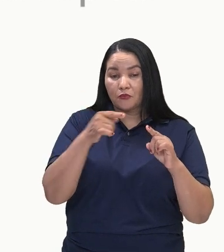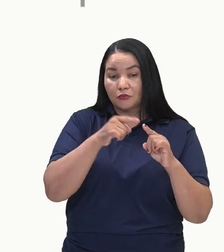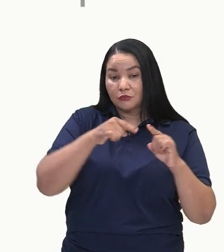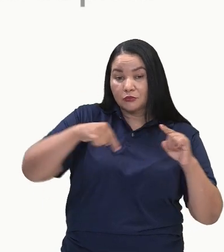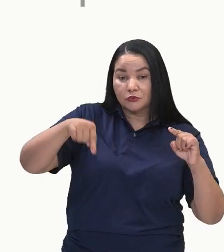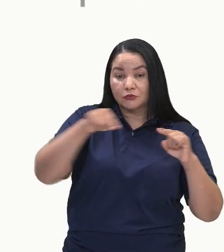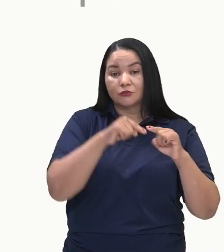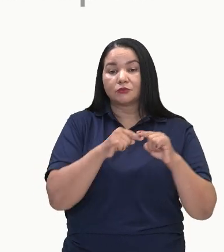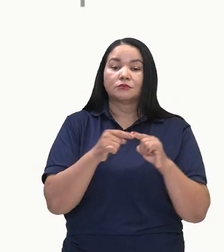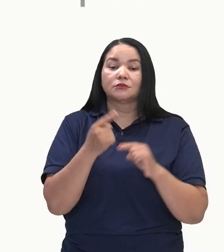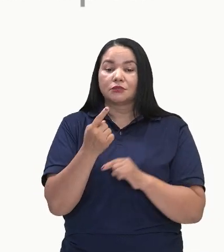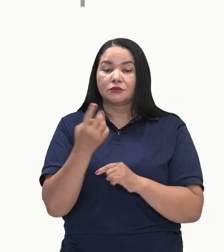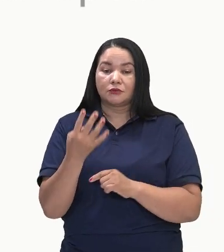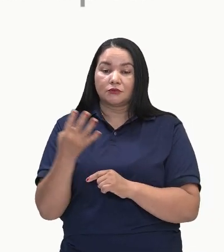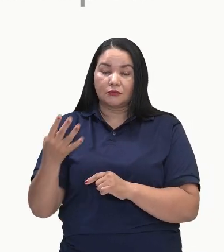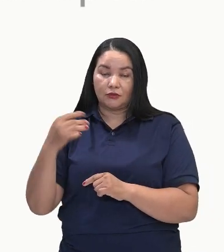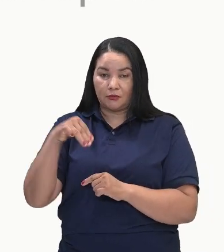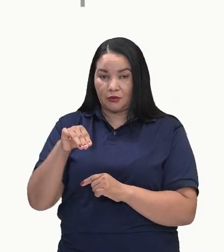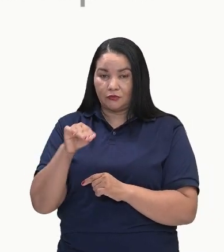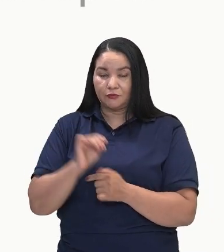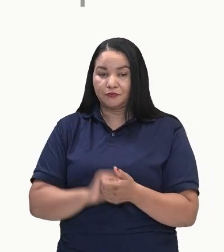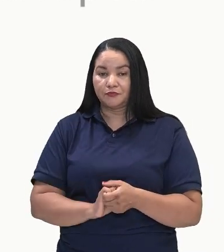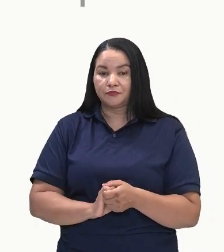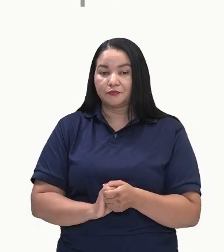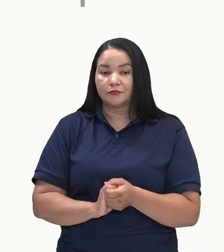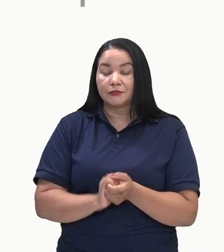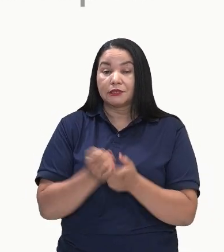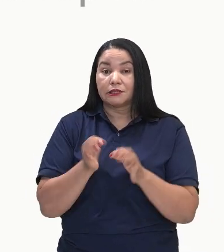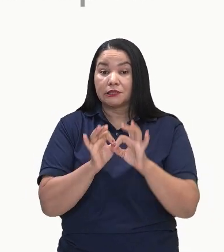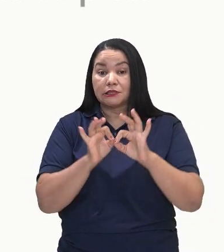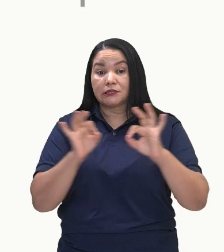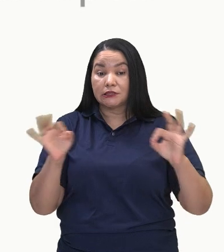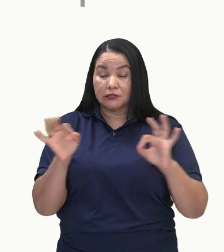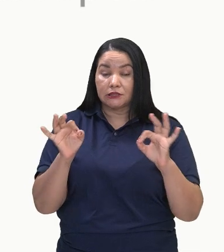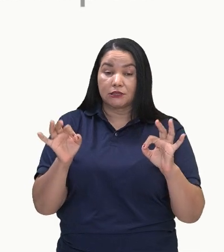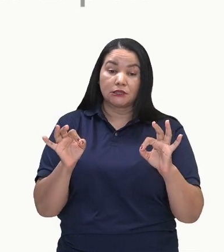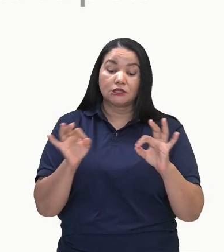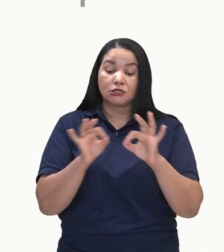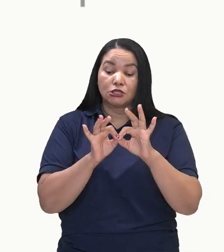144 metros. Distância total.